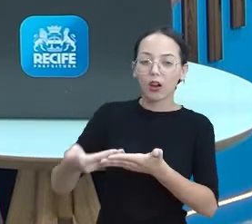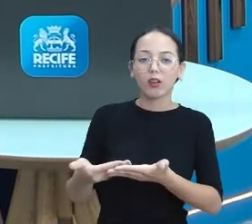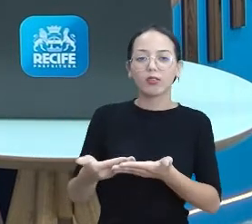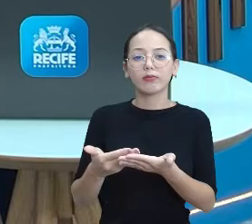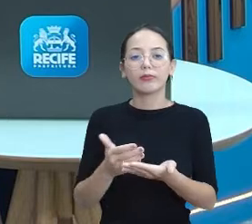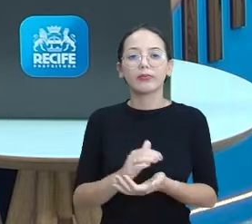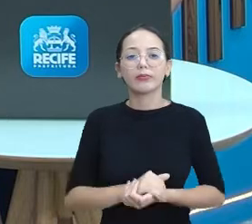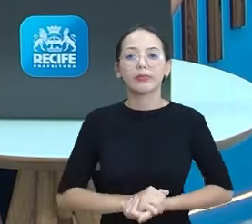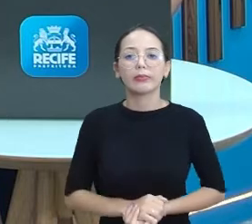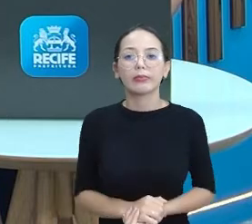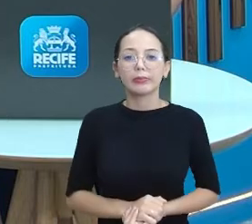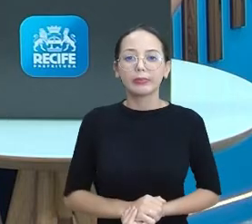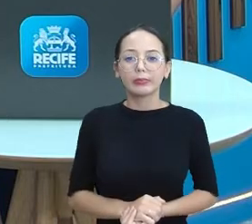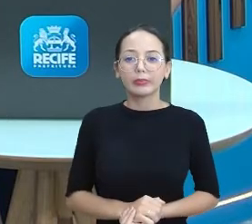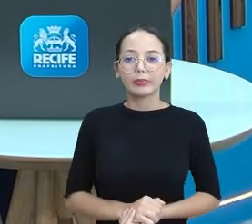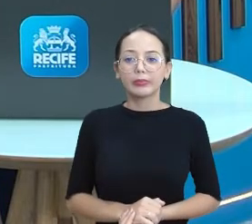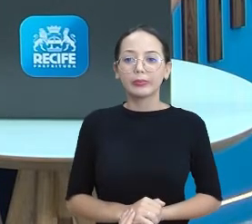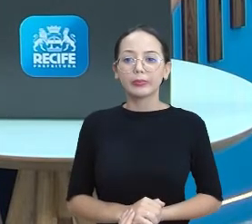encontros.